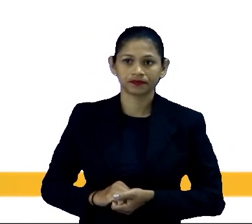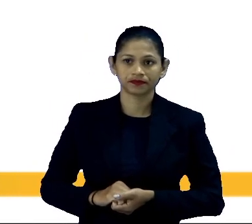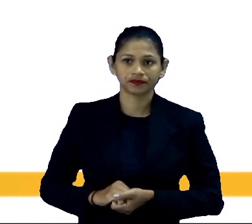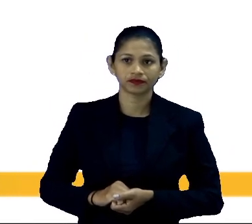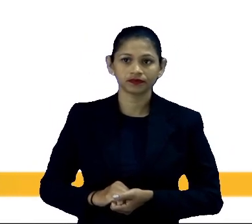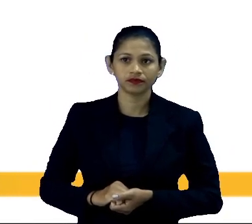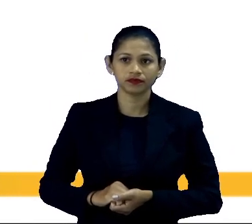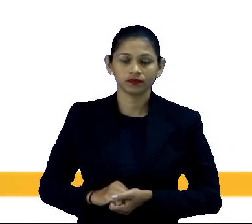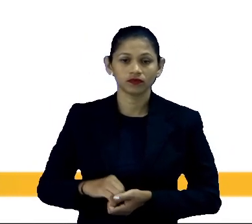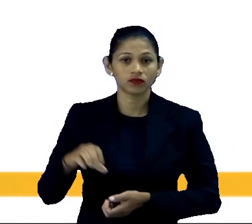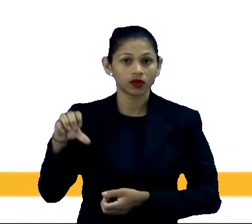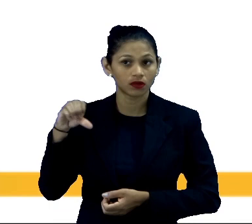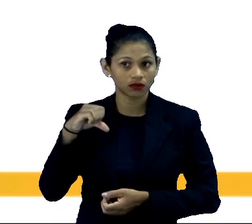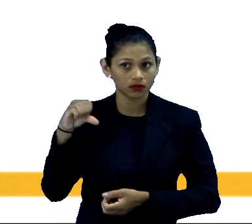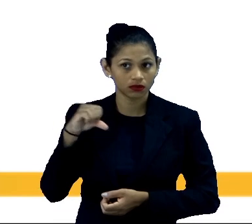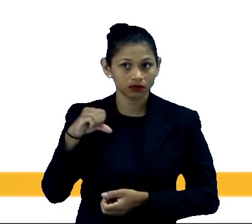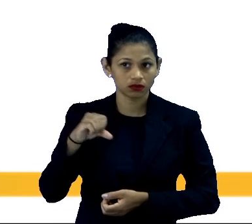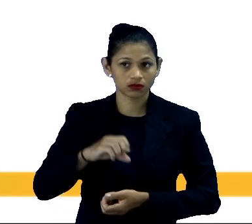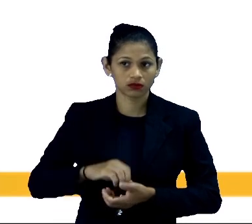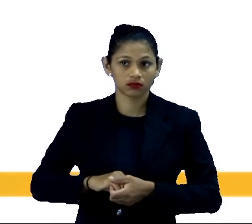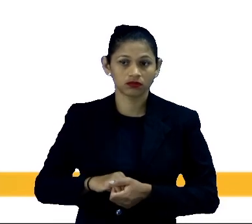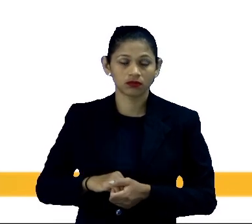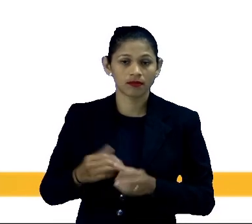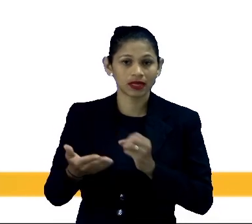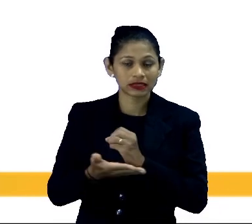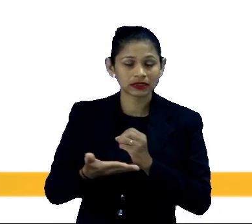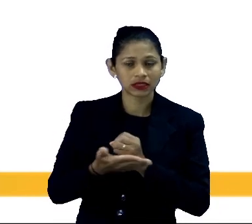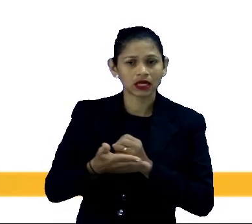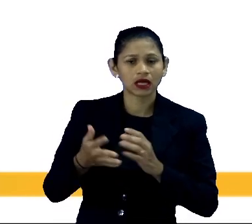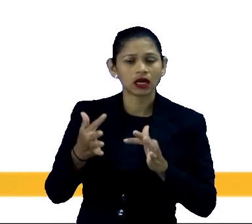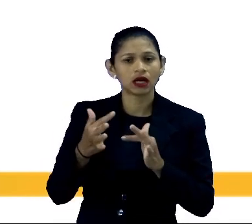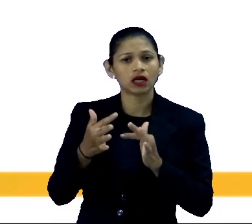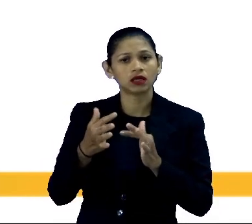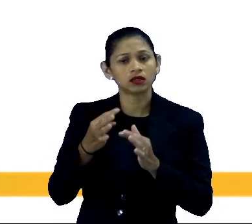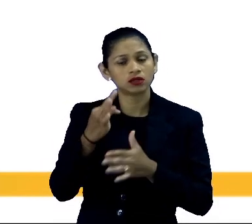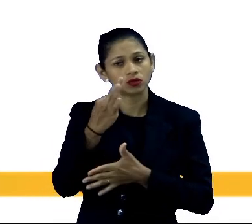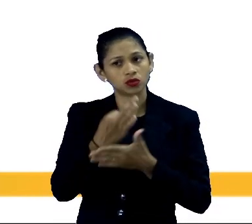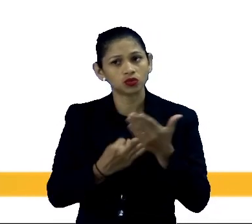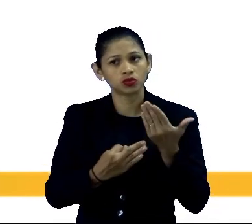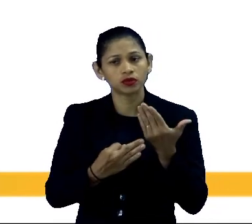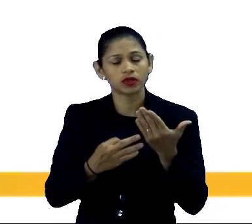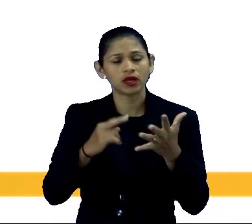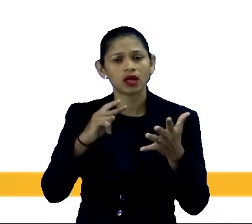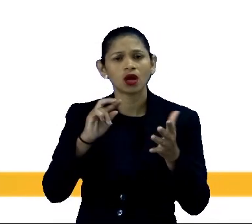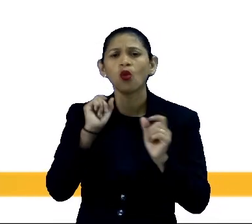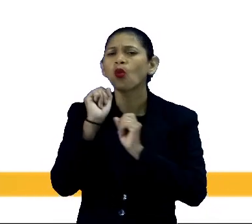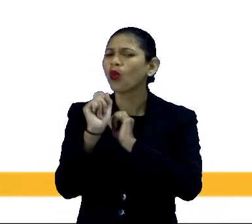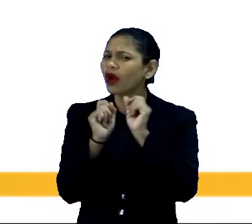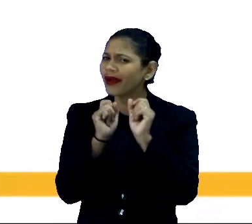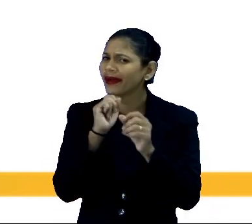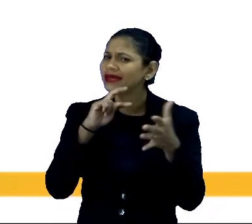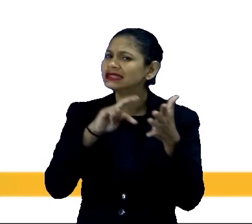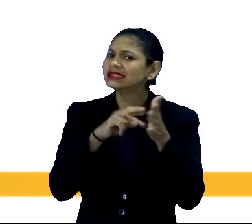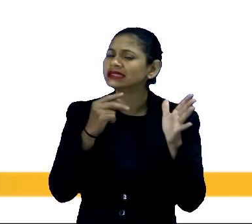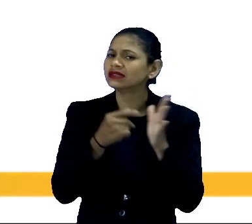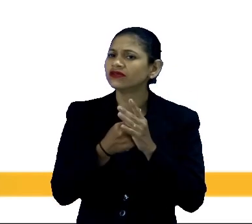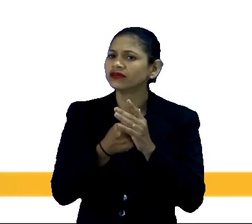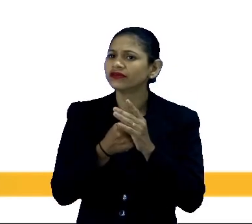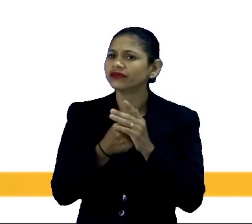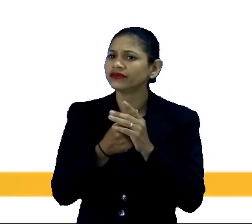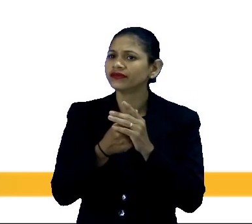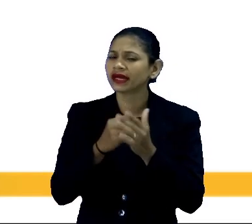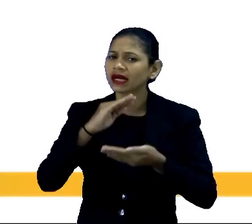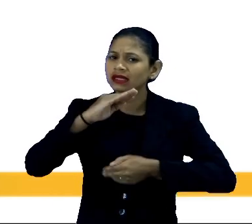Questão 9. Segundo o texto, o que significa o provérbio popular? é sapo com medo d'água. O